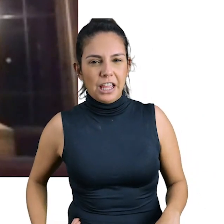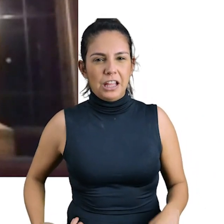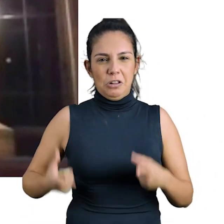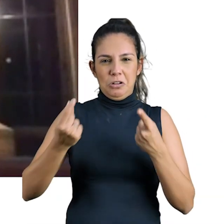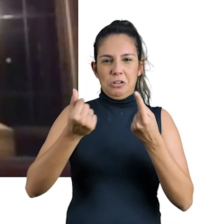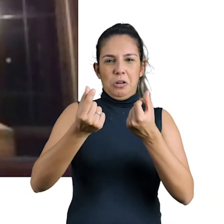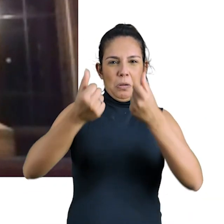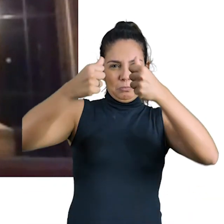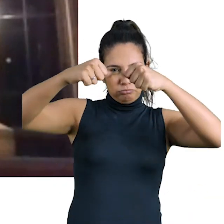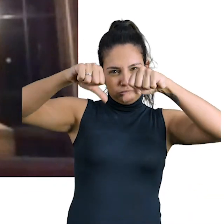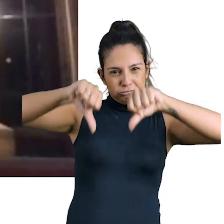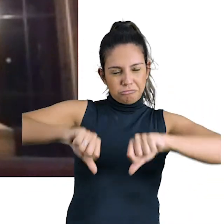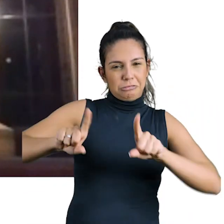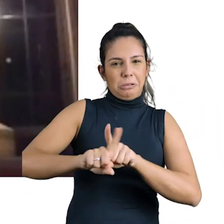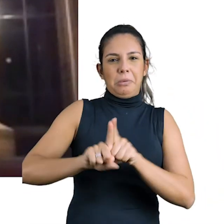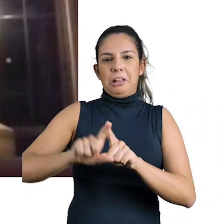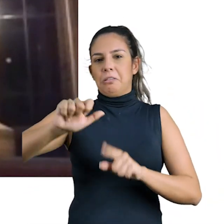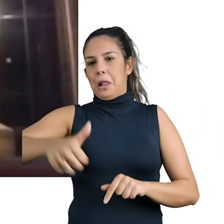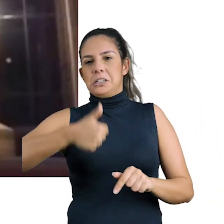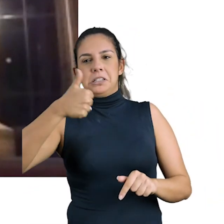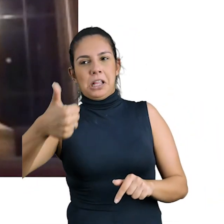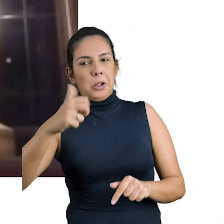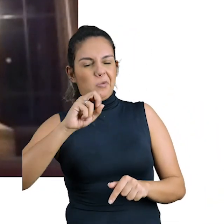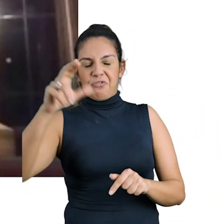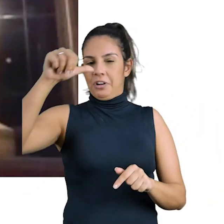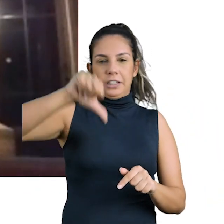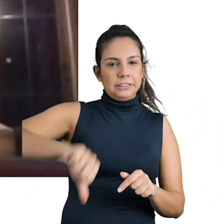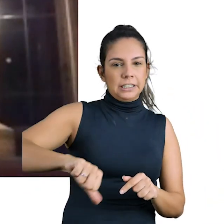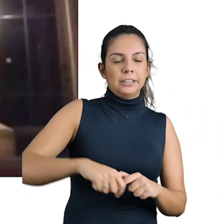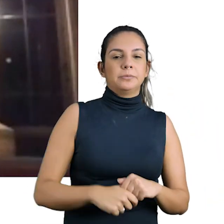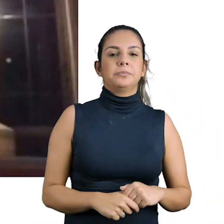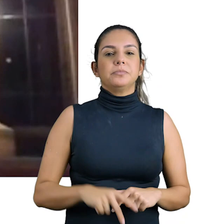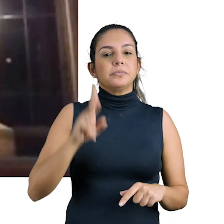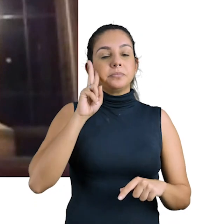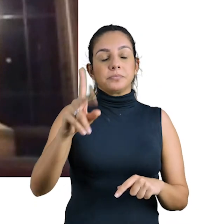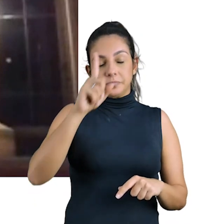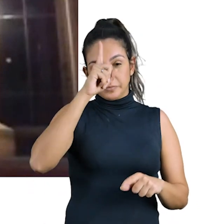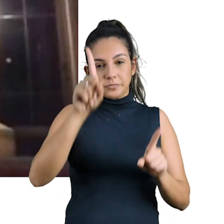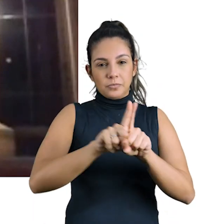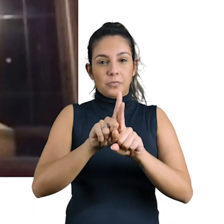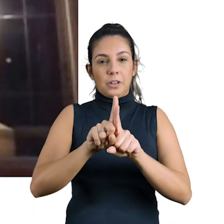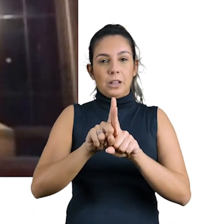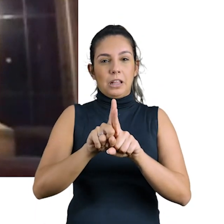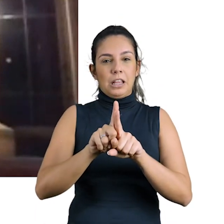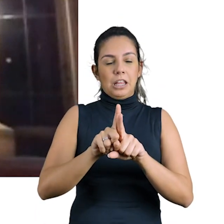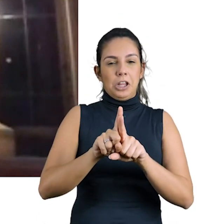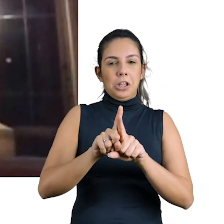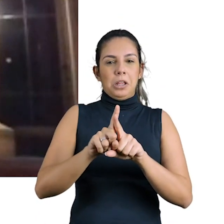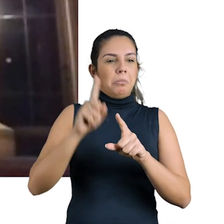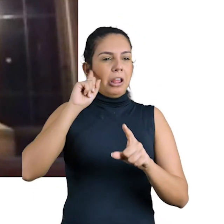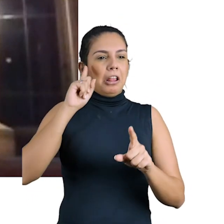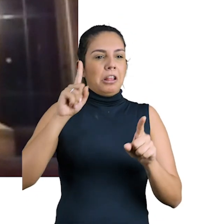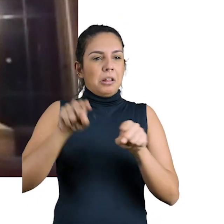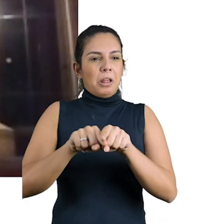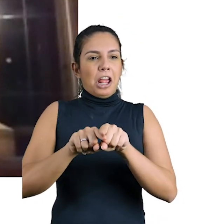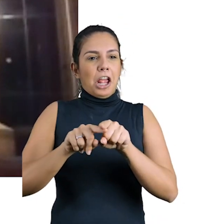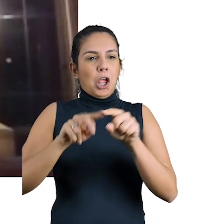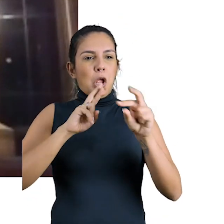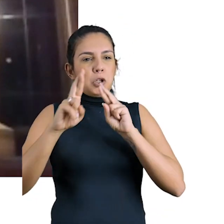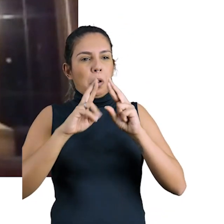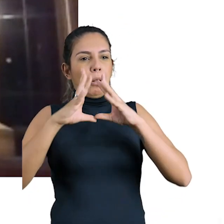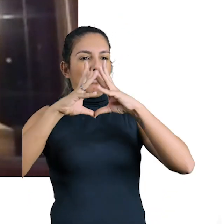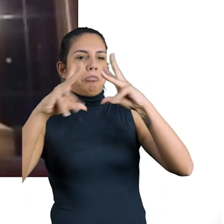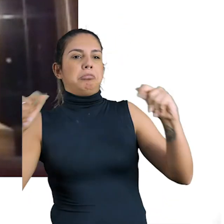vezes dão certo, às vezes não dão certo. A gente também pode ver a criação de uma série de soluções milagrosas, né? Por exemplo, em